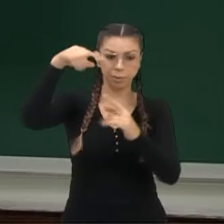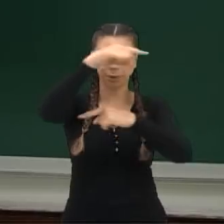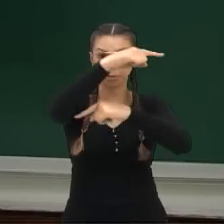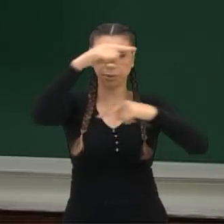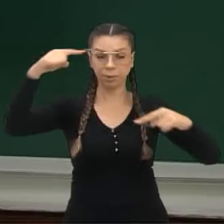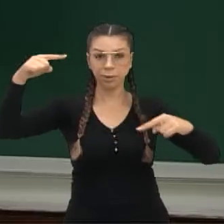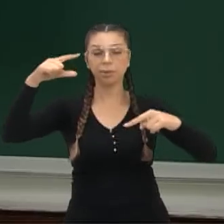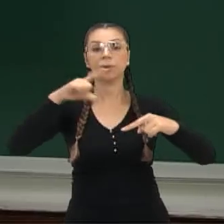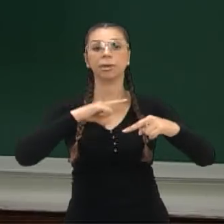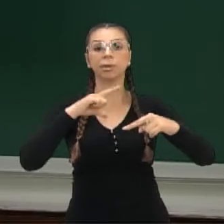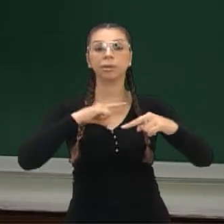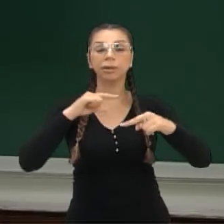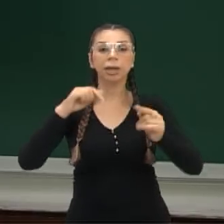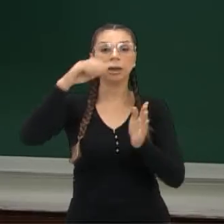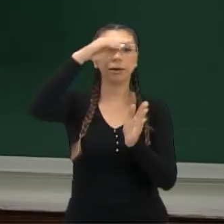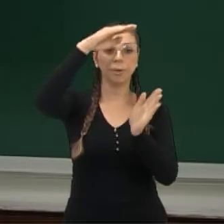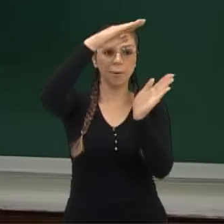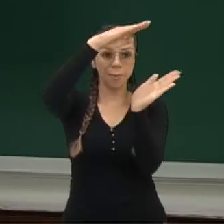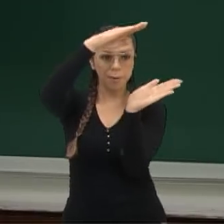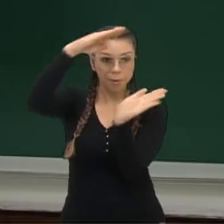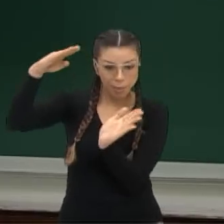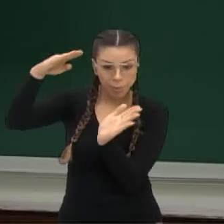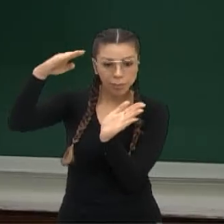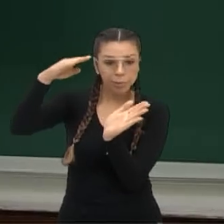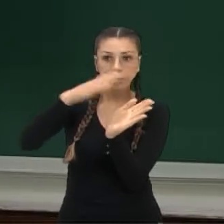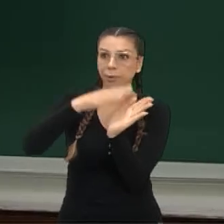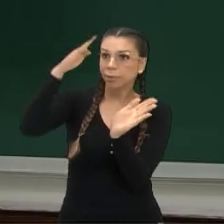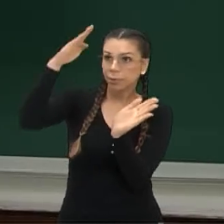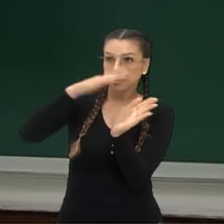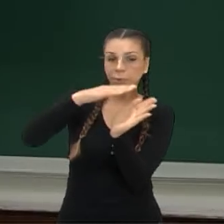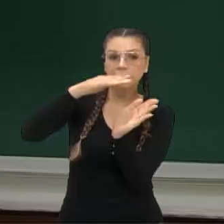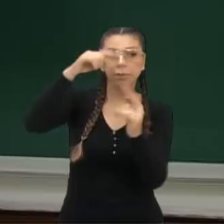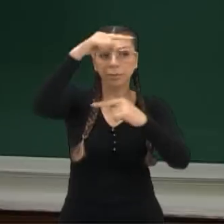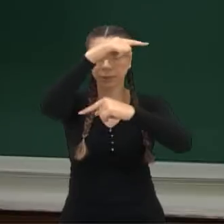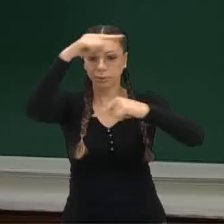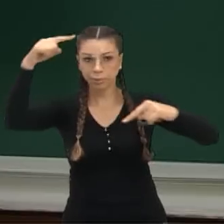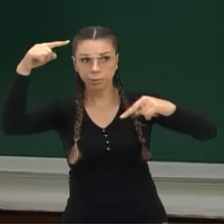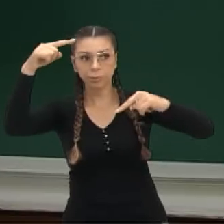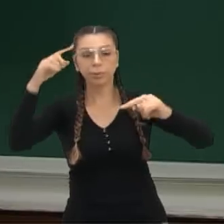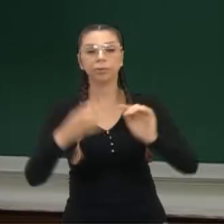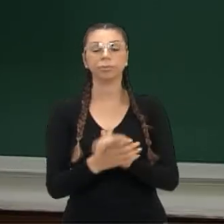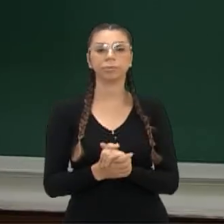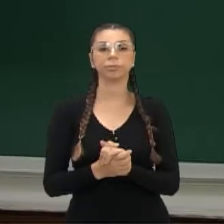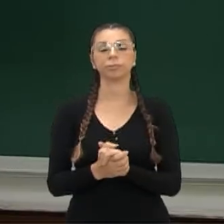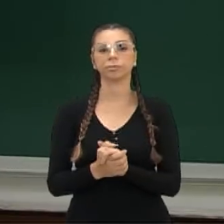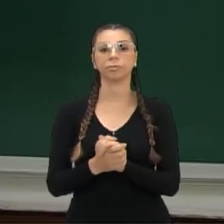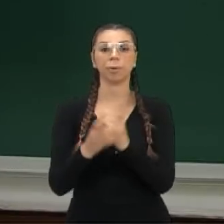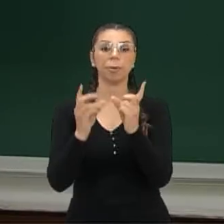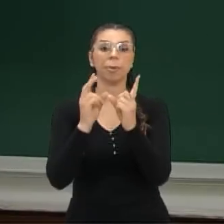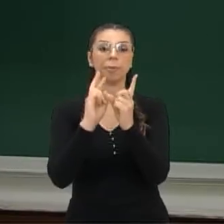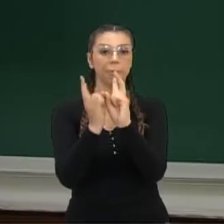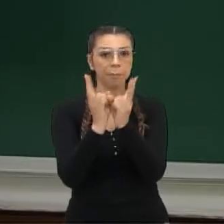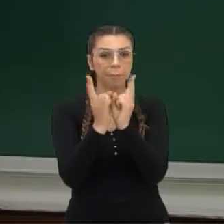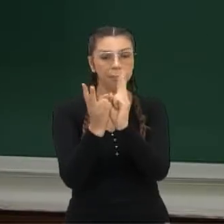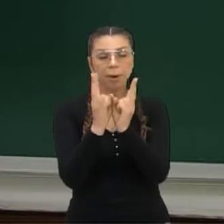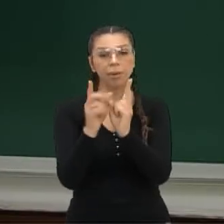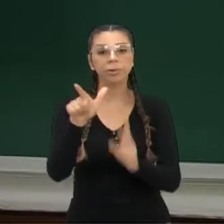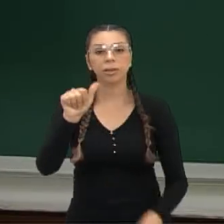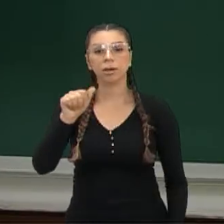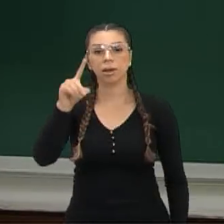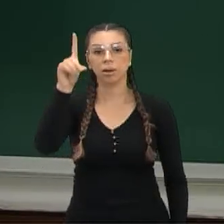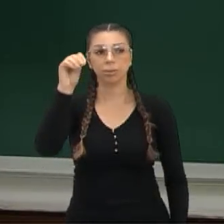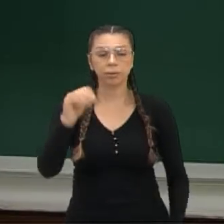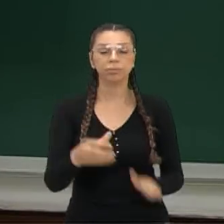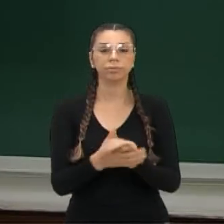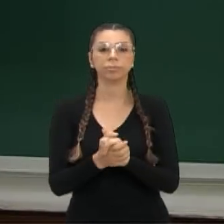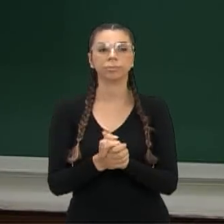de lados paralelos. Então, aqui, ó, esse lado com esse lado formam um par de lados. E eles estão